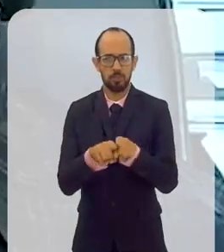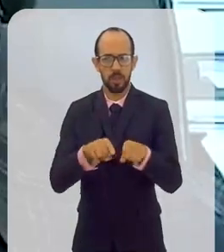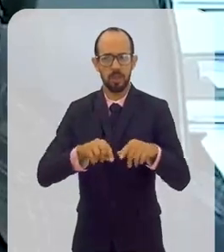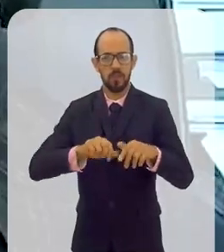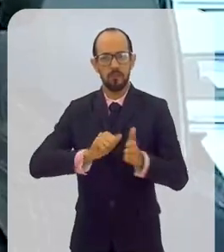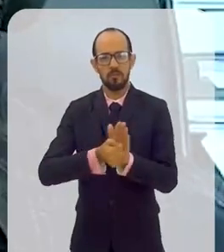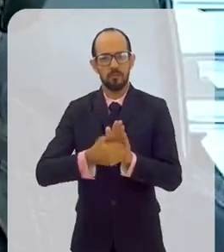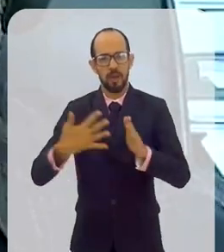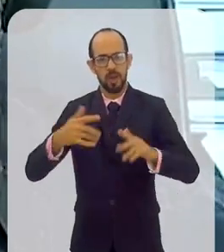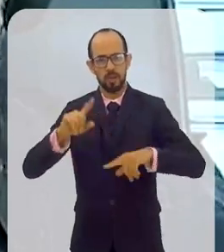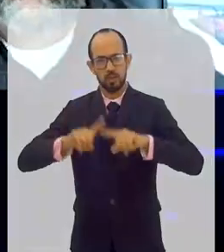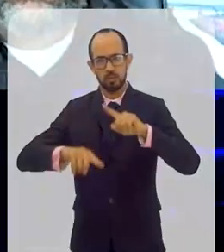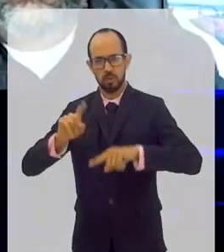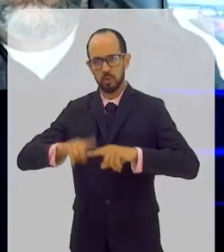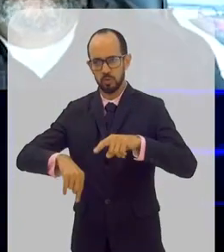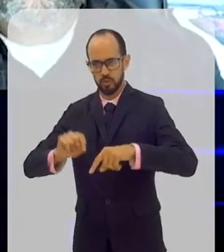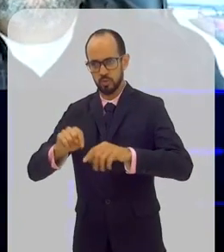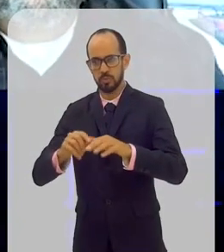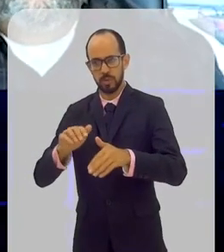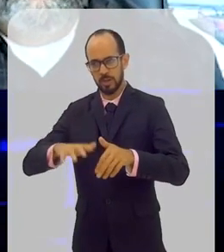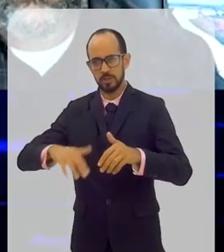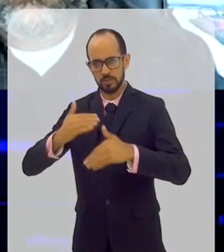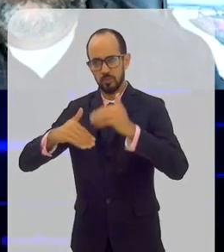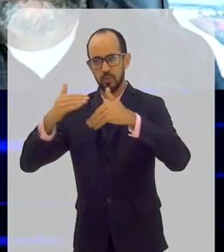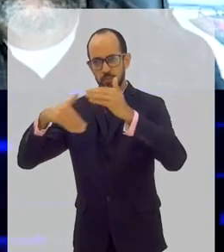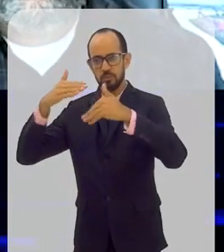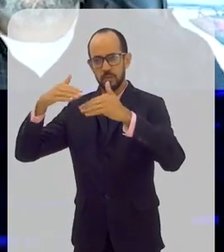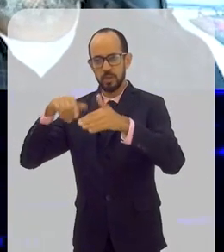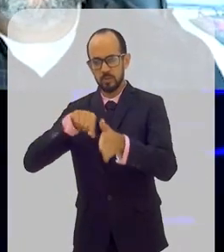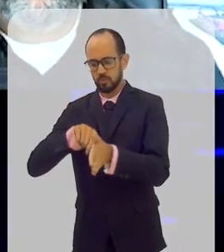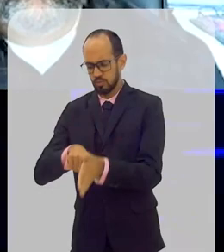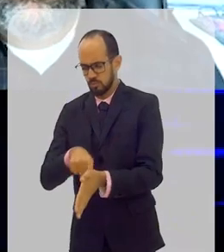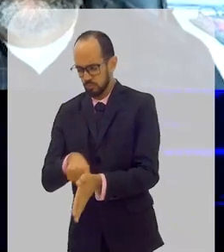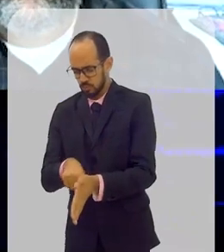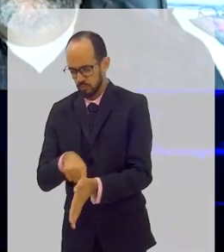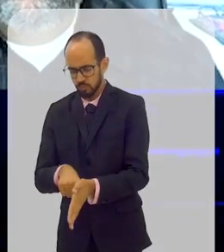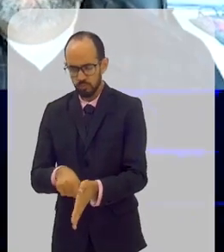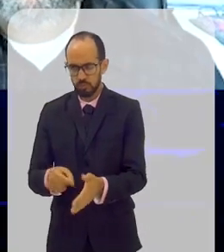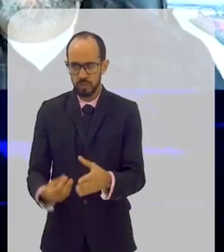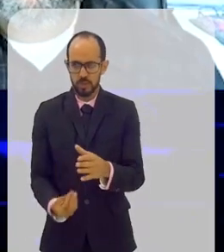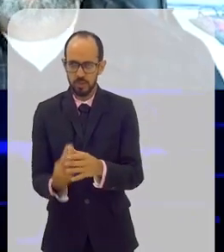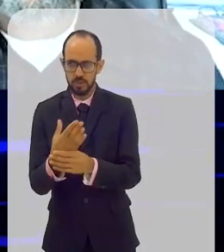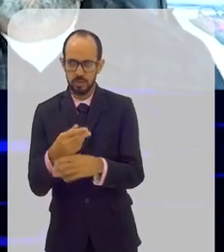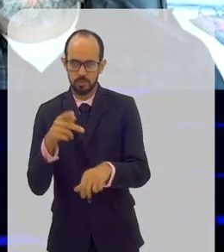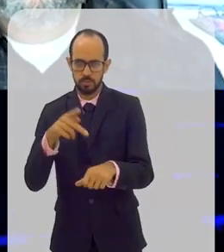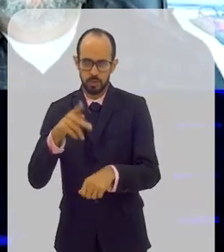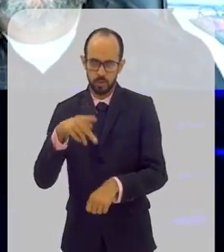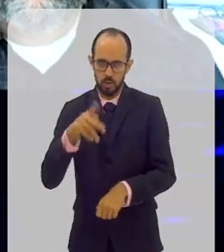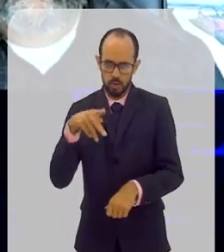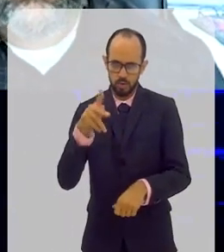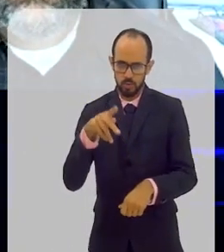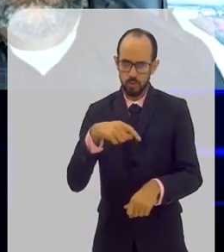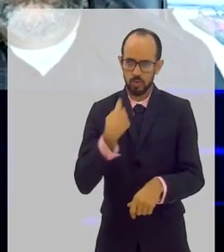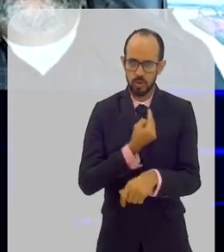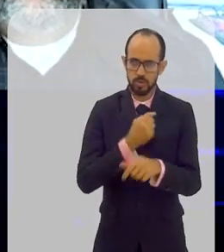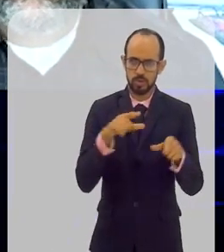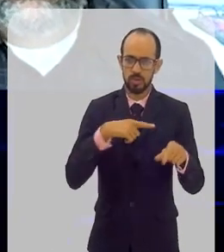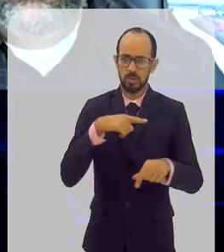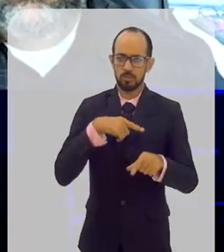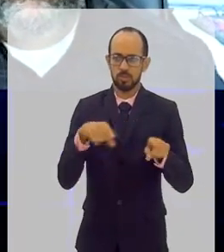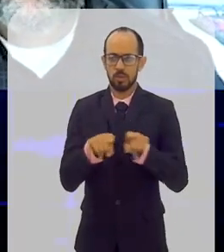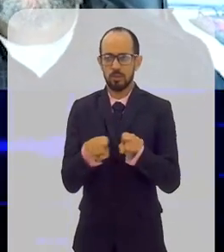são utilizados para desenvolver a área de exploração e produção de petróleo. Nós temos também uma